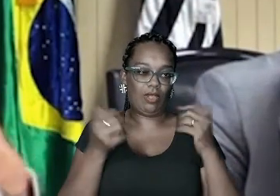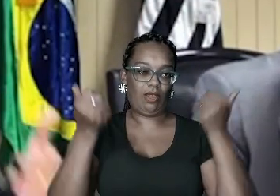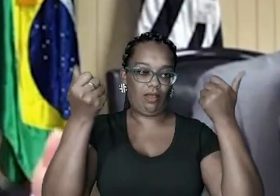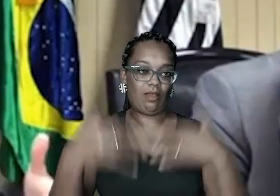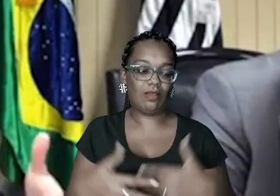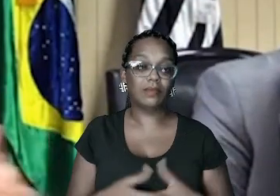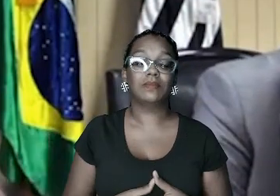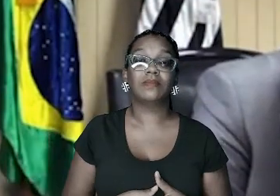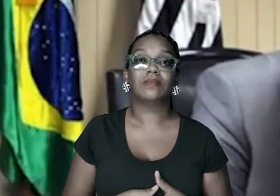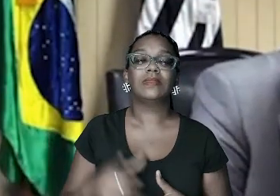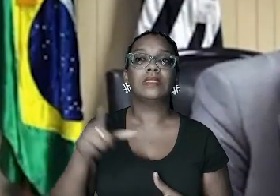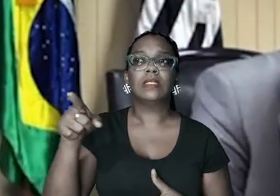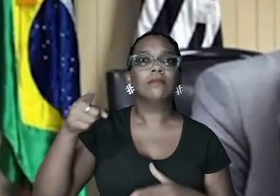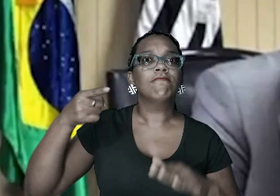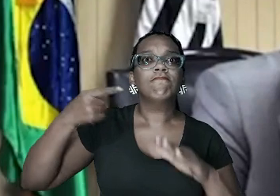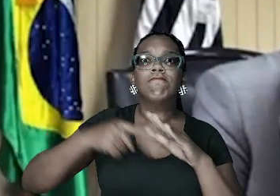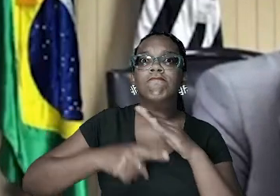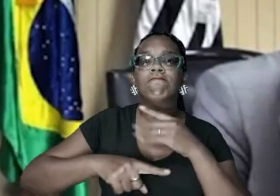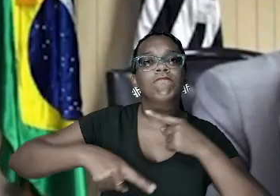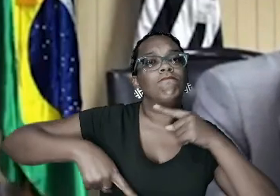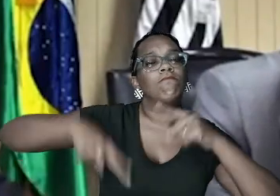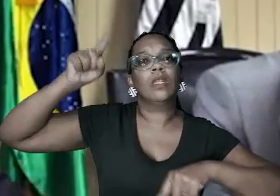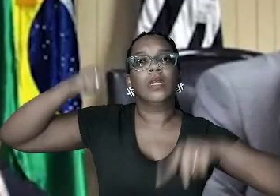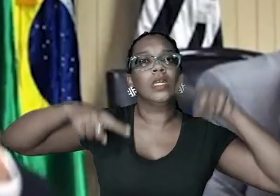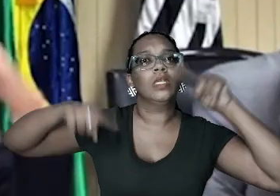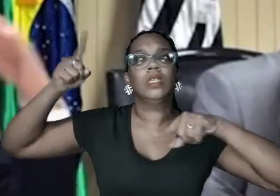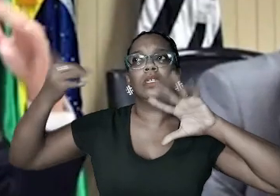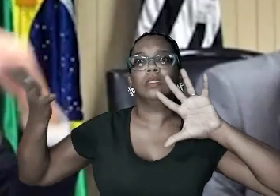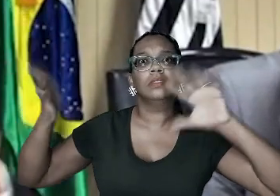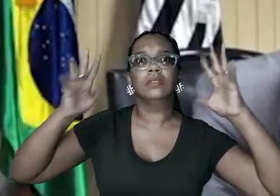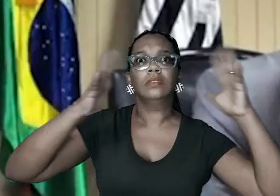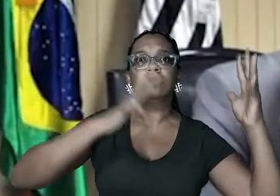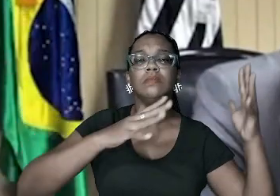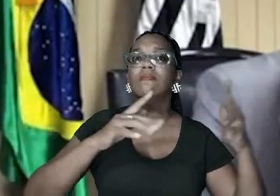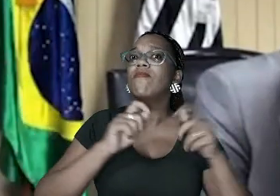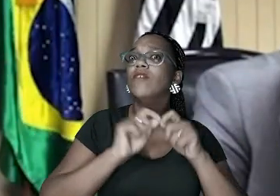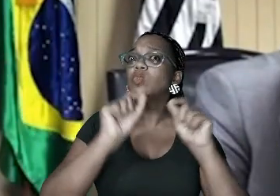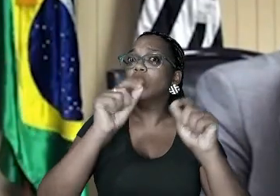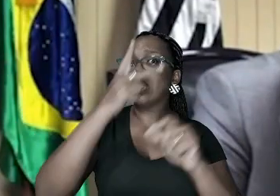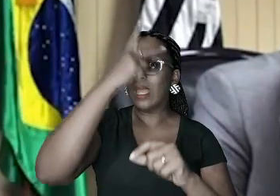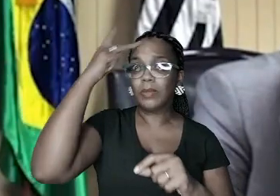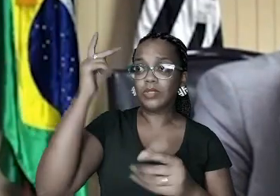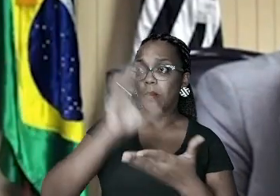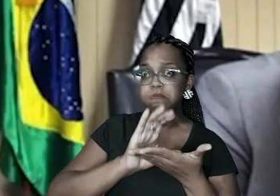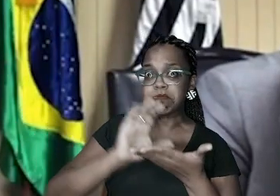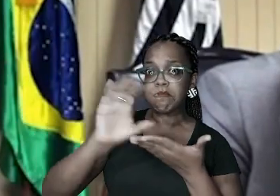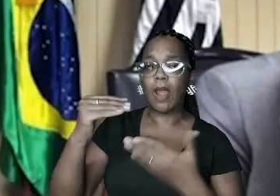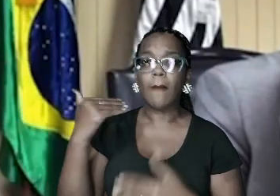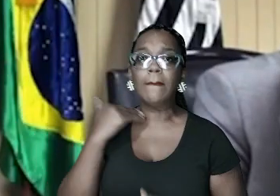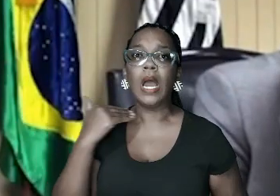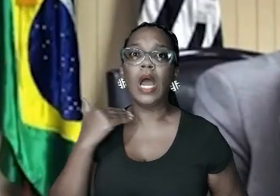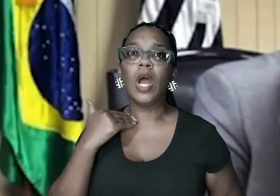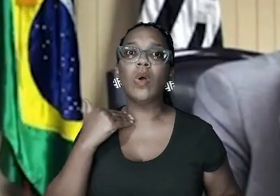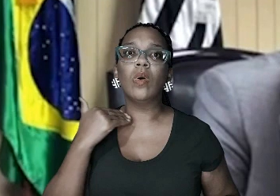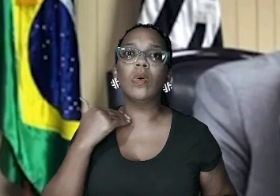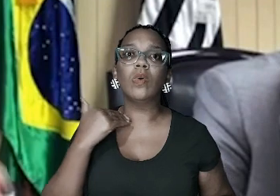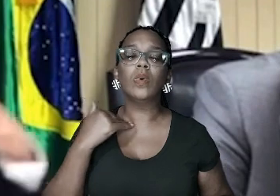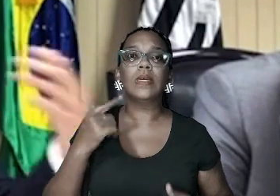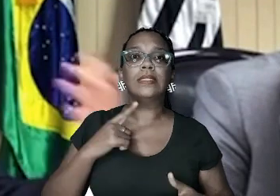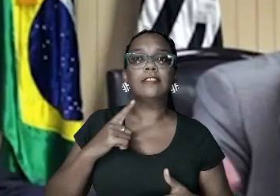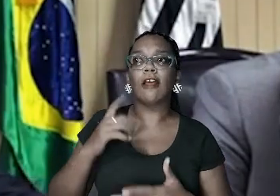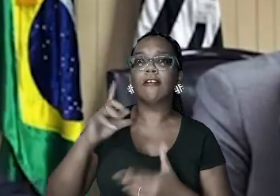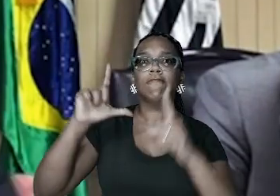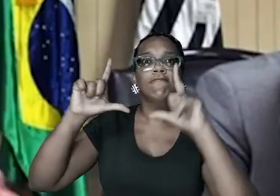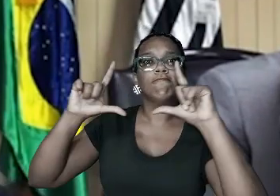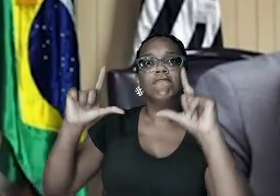em razão de toda essa nova realidade que eu escrevi para vocês ele se tornaram profundamente voláteis essa volatilidade fazia com